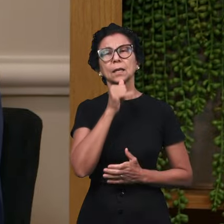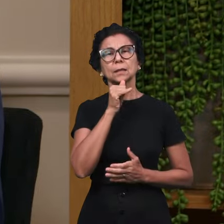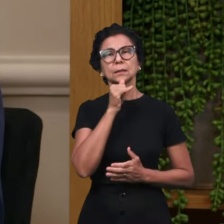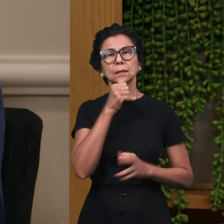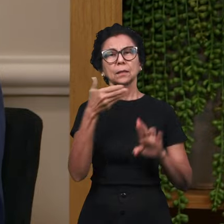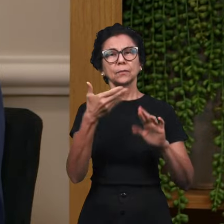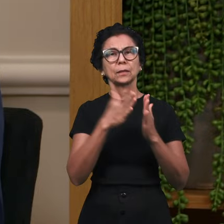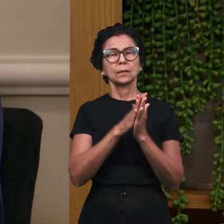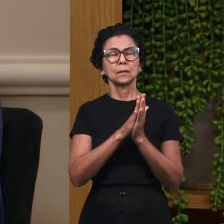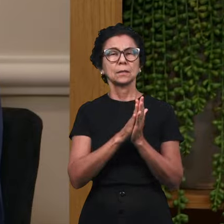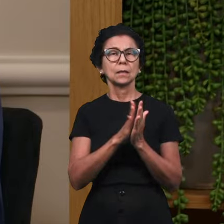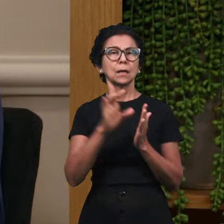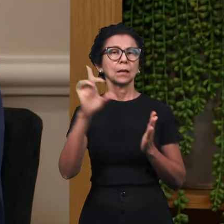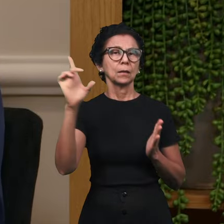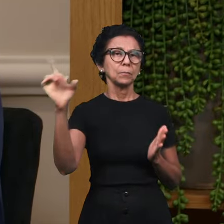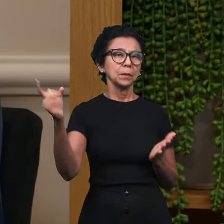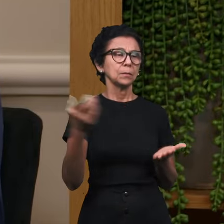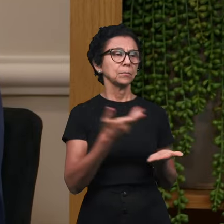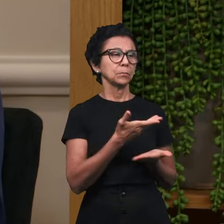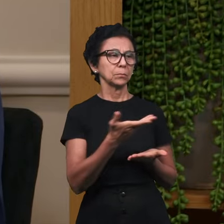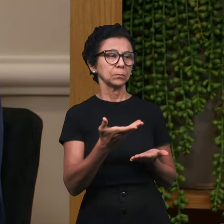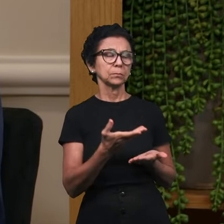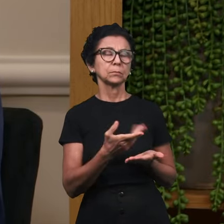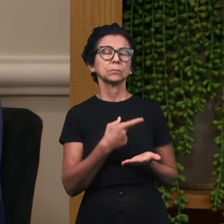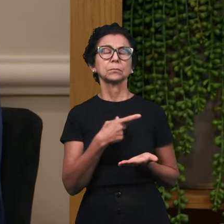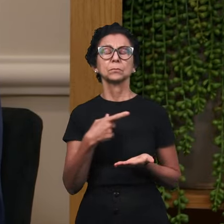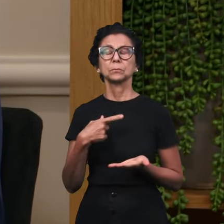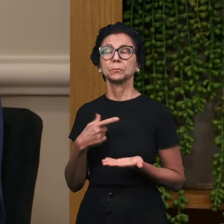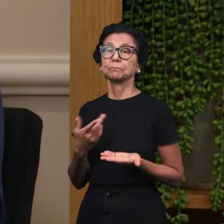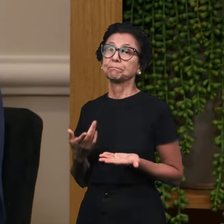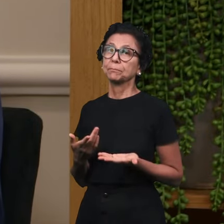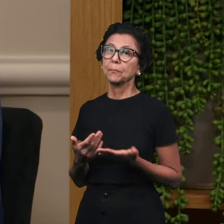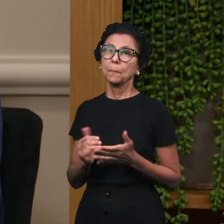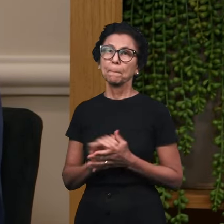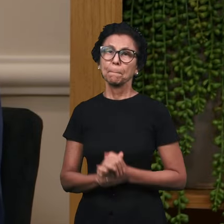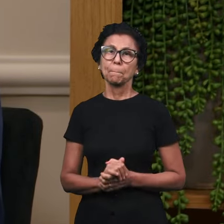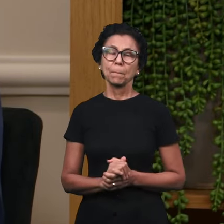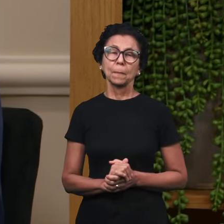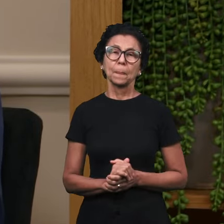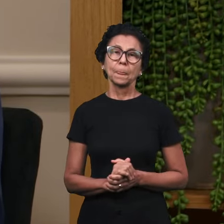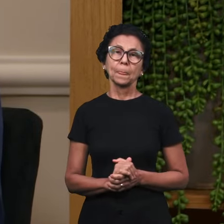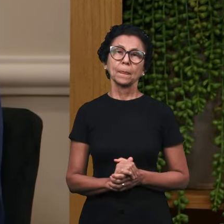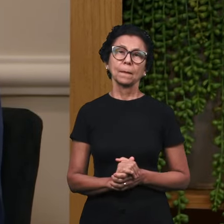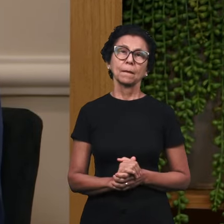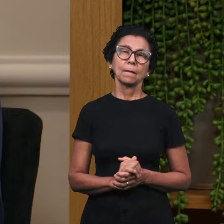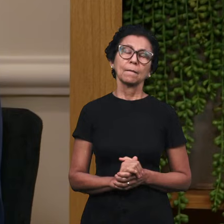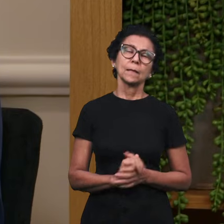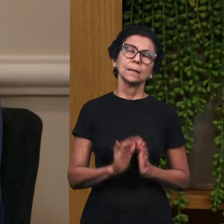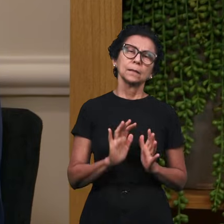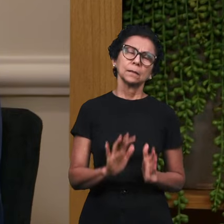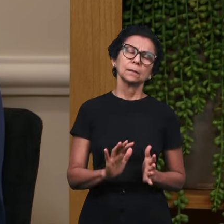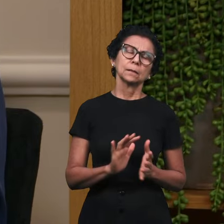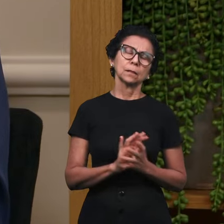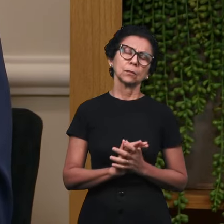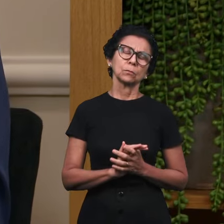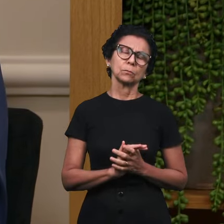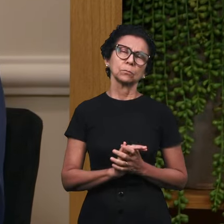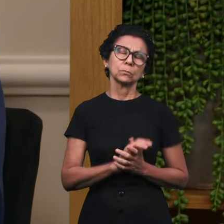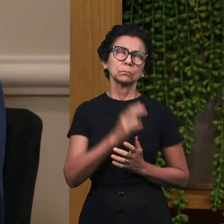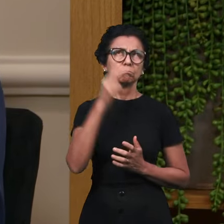bíblicos aqui juntamente com os pastores, mas antes dizer que